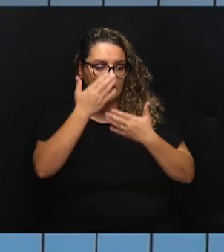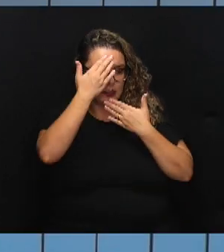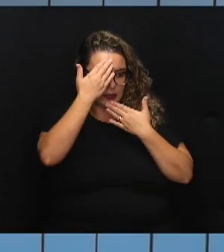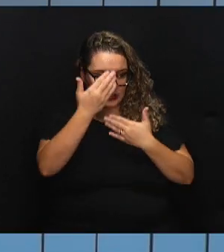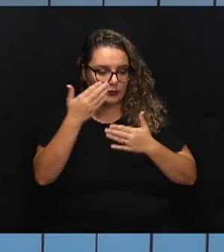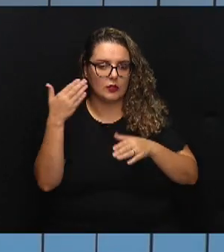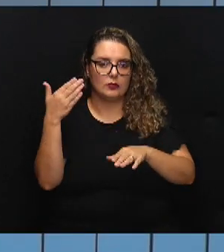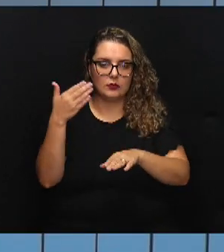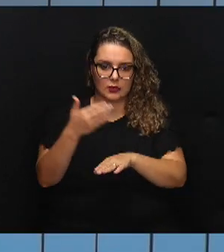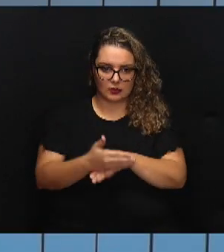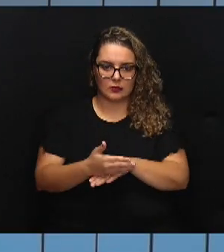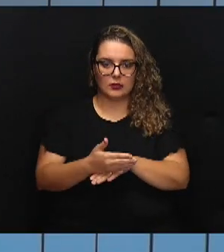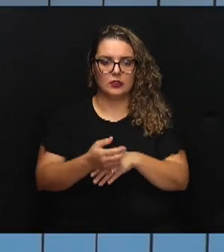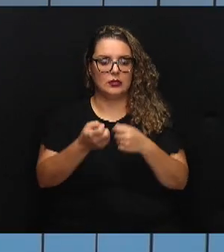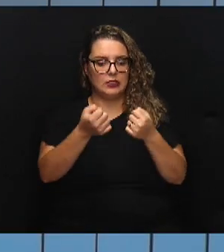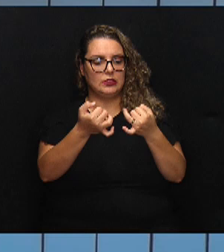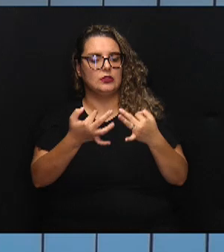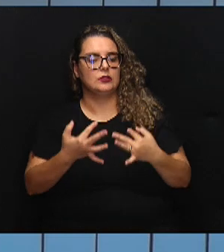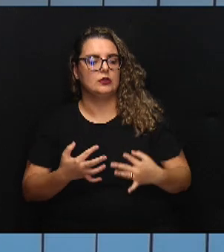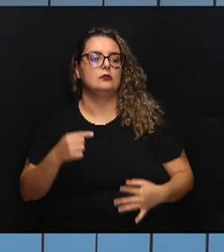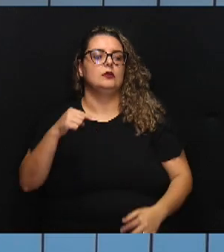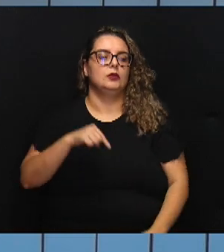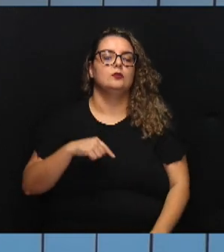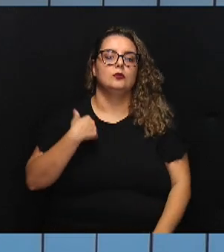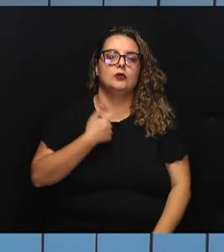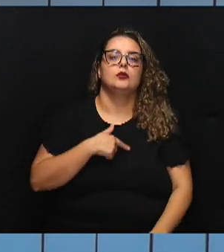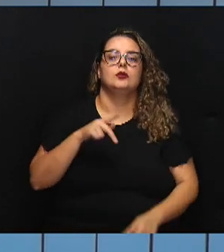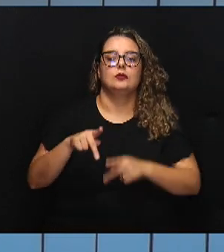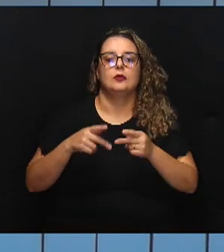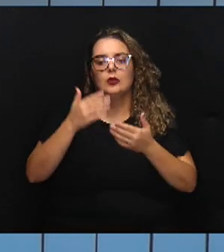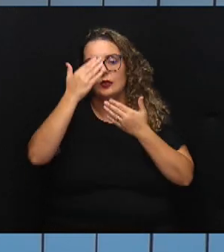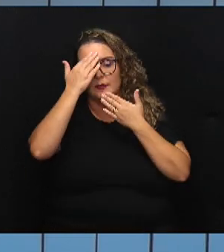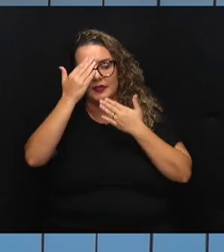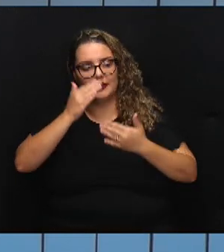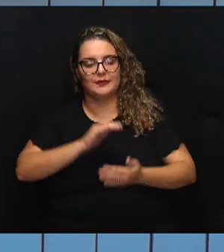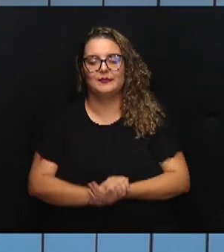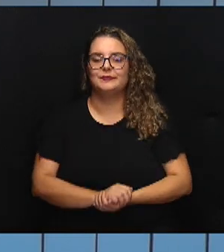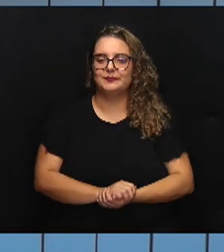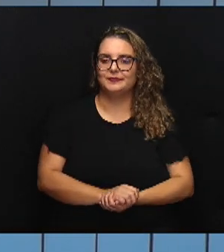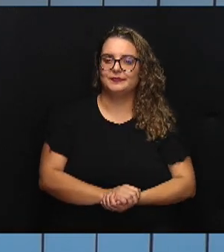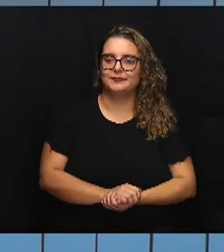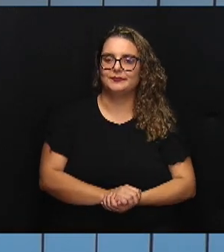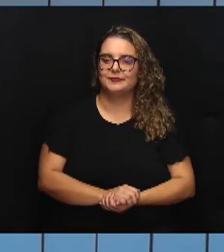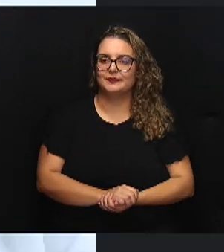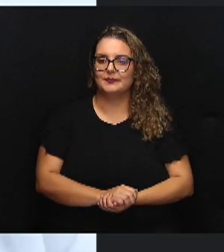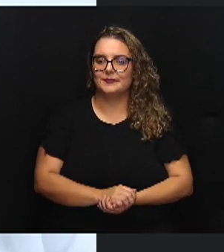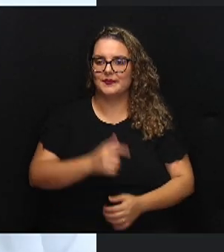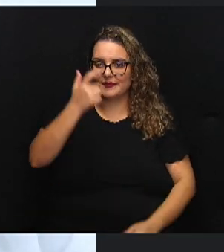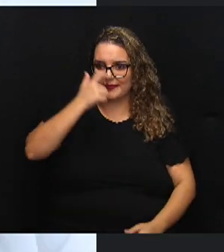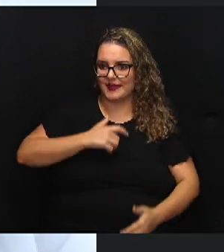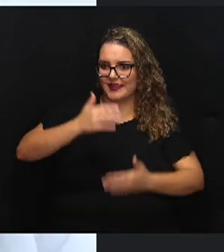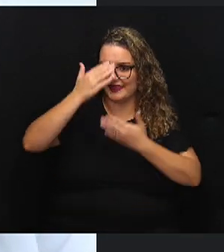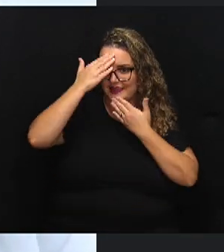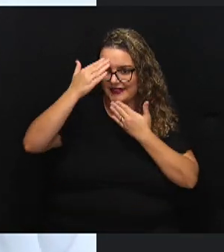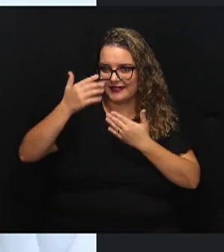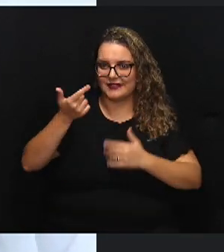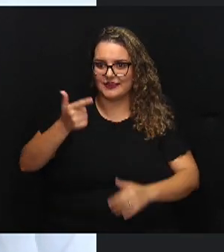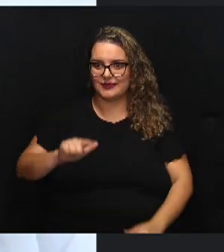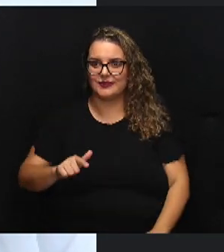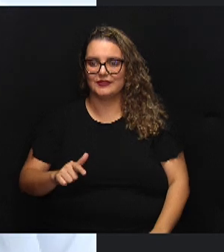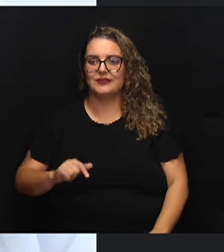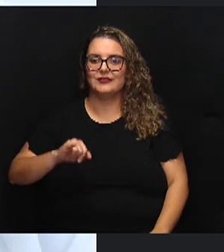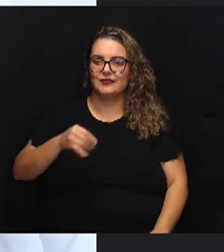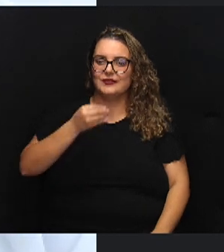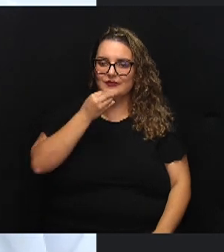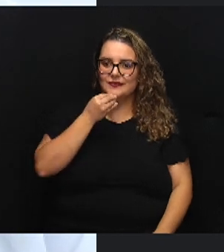sua participação, suas explicações aqui para o nosso público. Muito obrigada. Eu que agradeço mais uma vez a